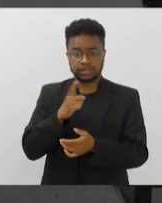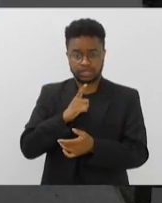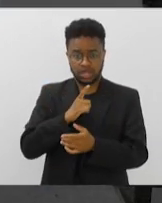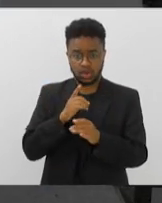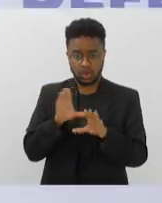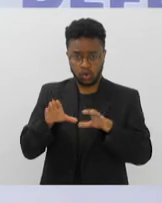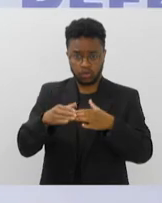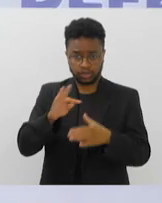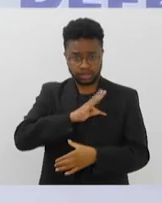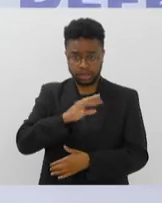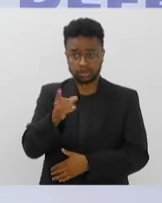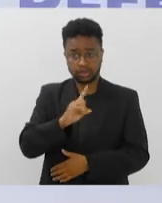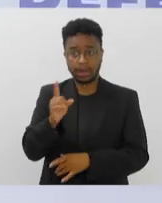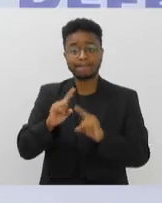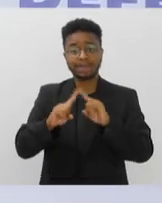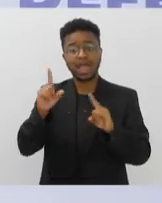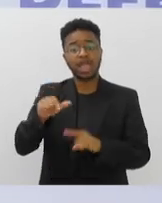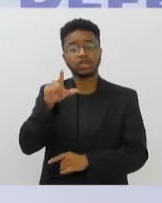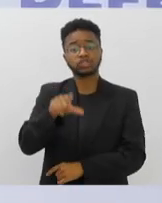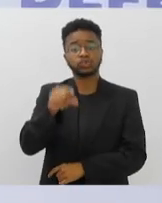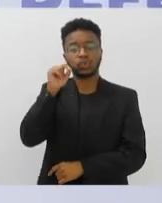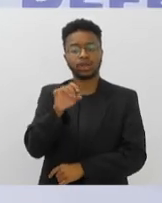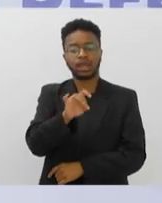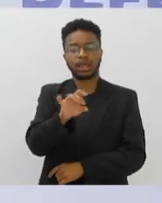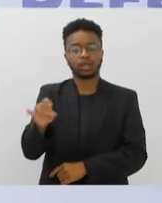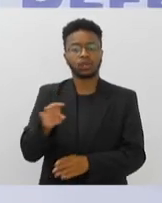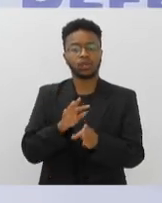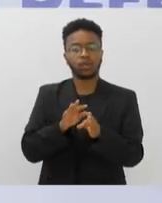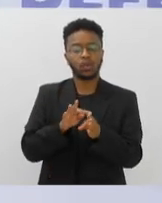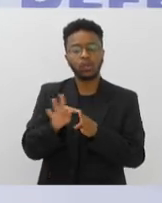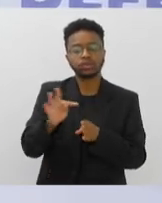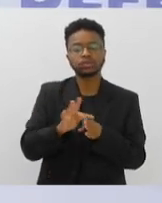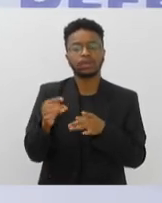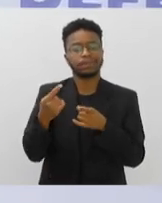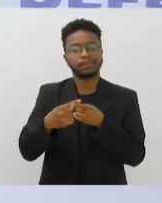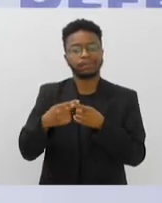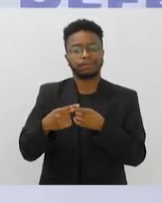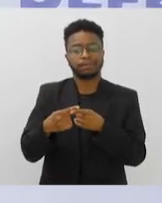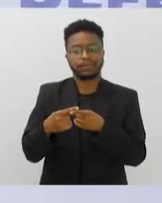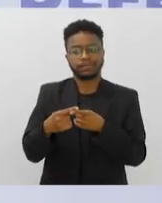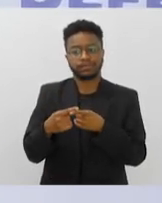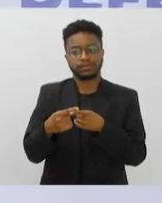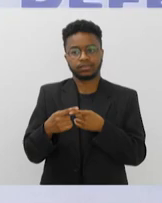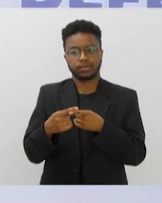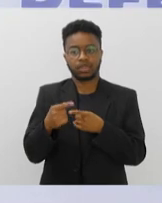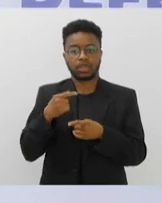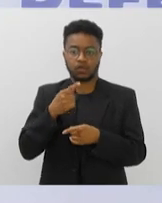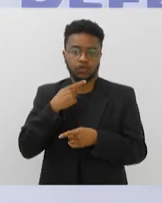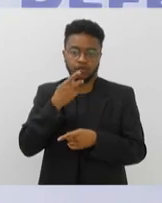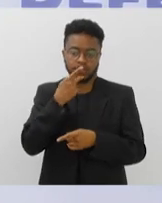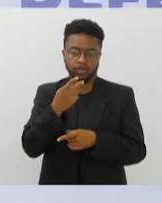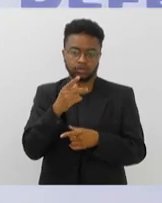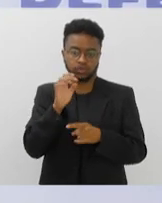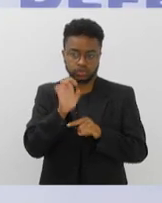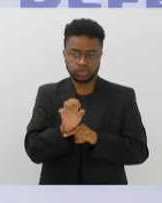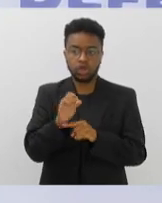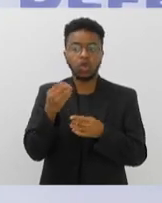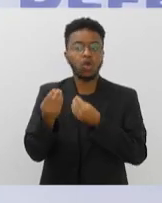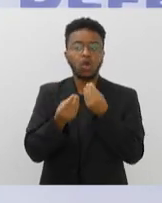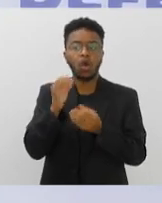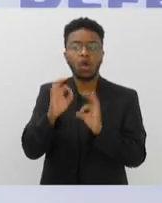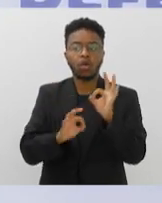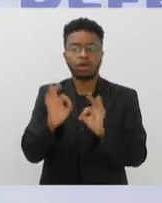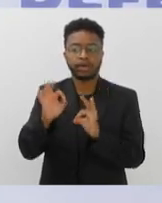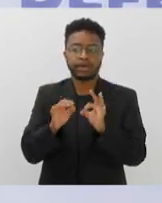isso perpassa pela Escolha dos conselheiros em primeiro em primeiro lugar porque a gente vê muitos eu vou começar falando pelo Estado Como que o estado acontece